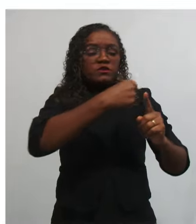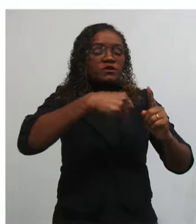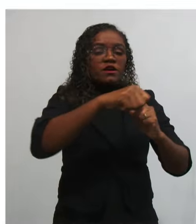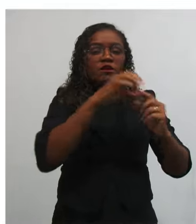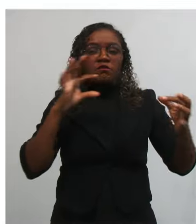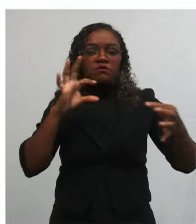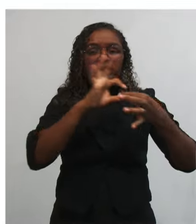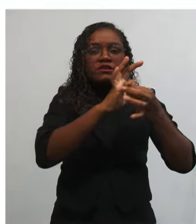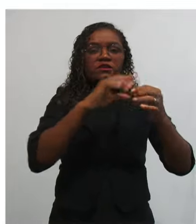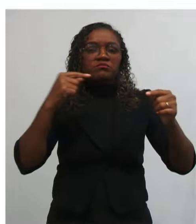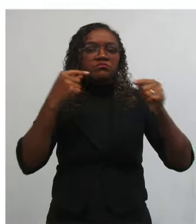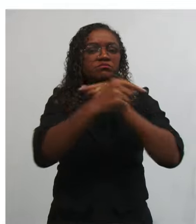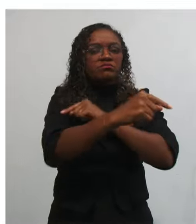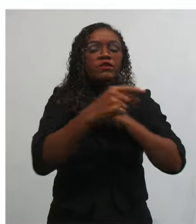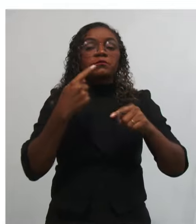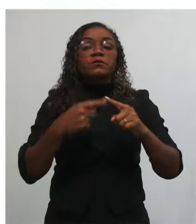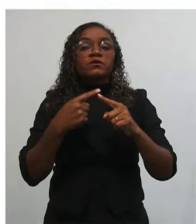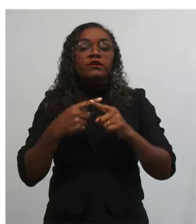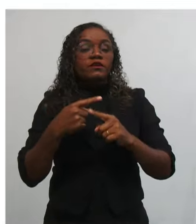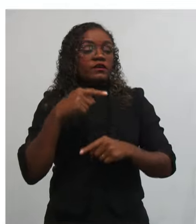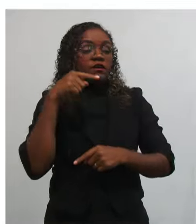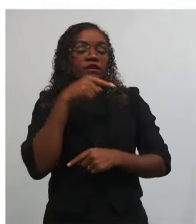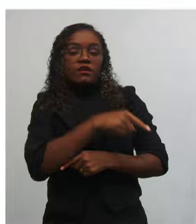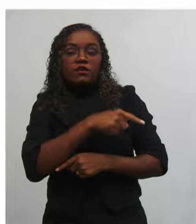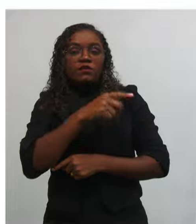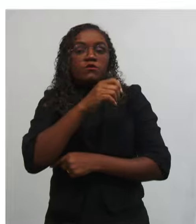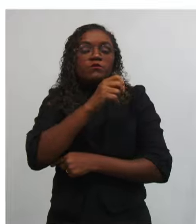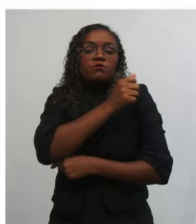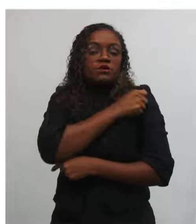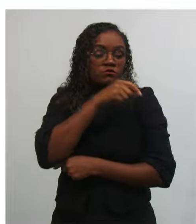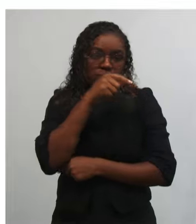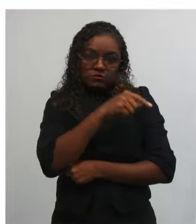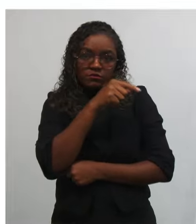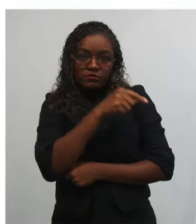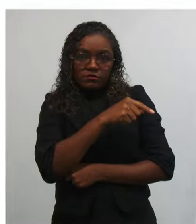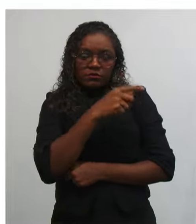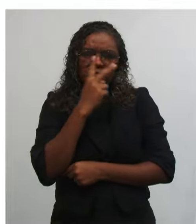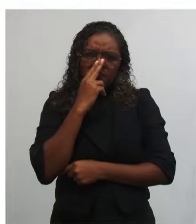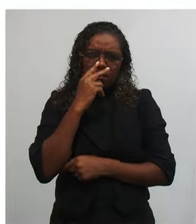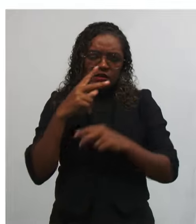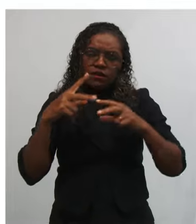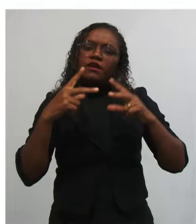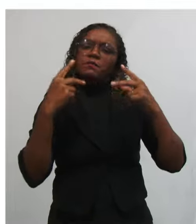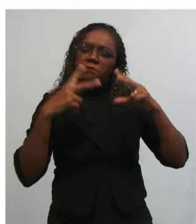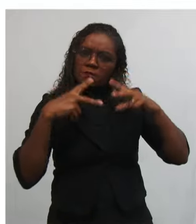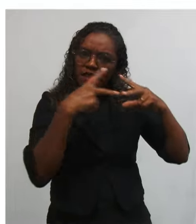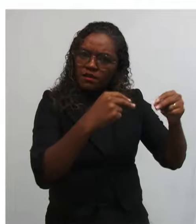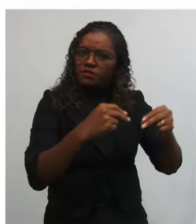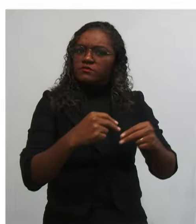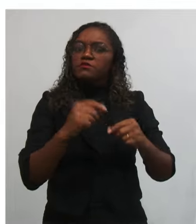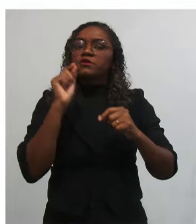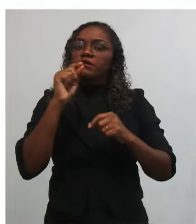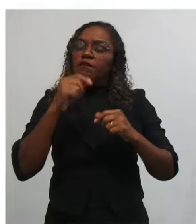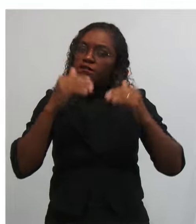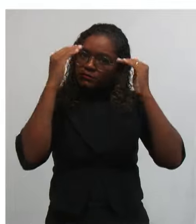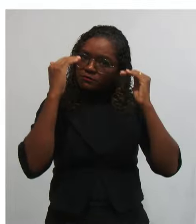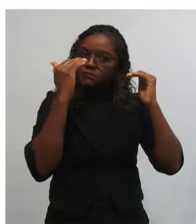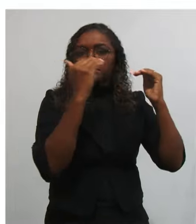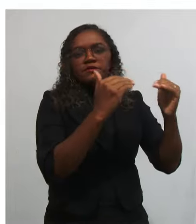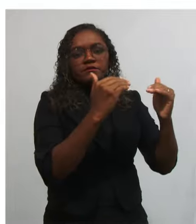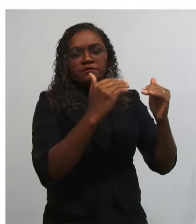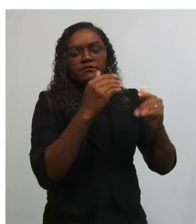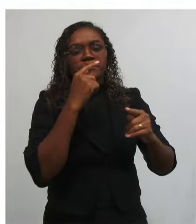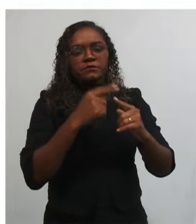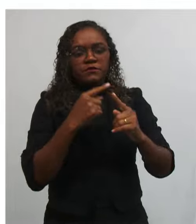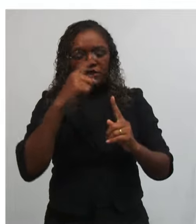em que o aluno ele é sujeito em que o aluno Ele é uma pessoa que merece respeito Então nesse sentido